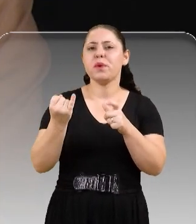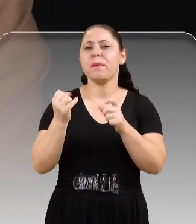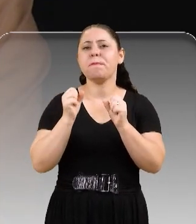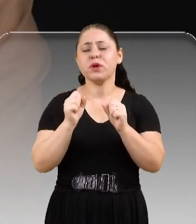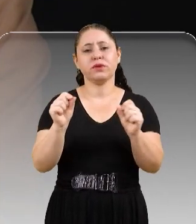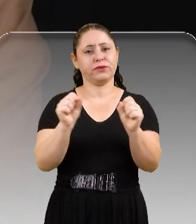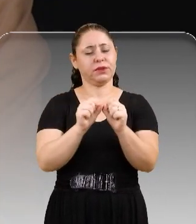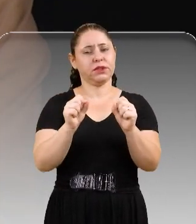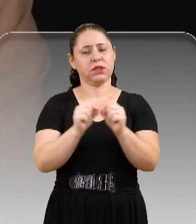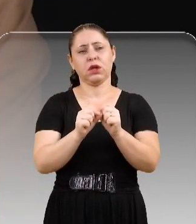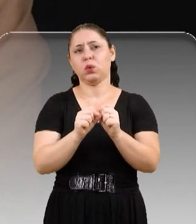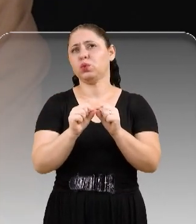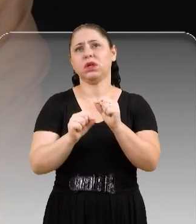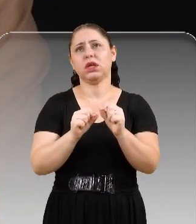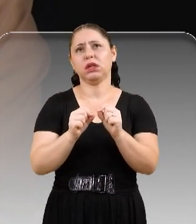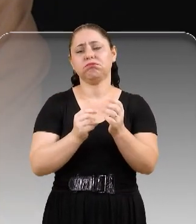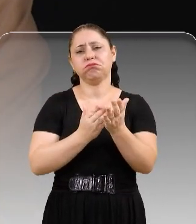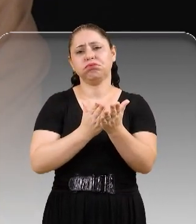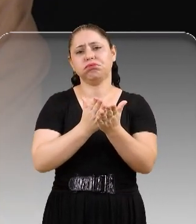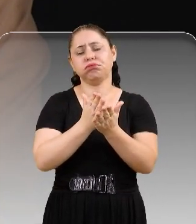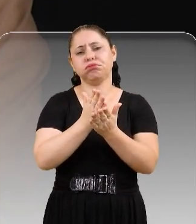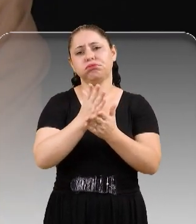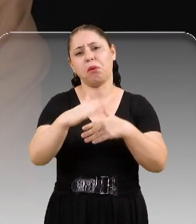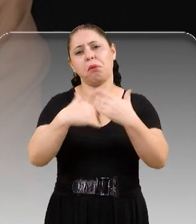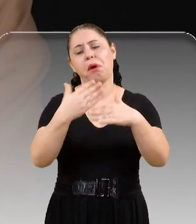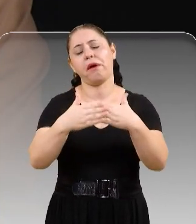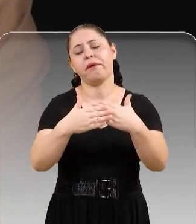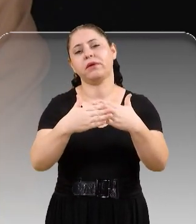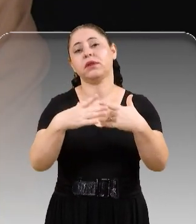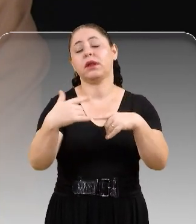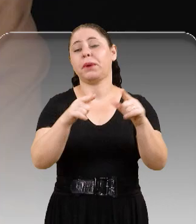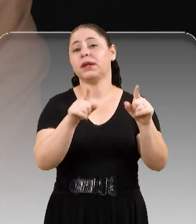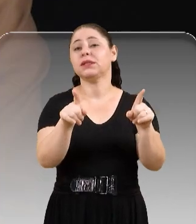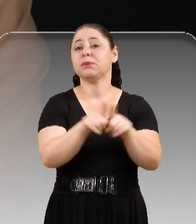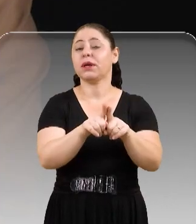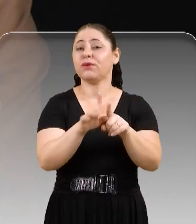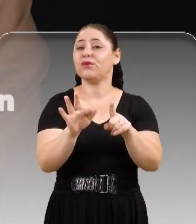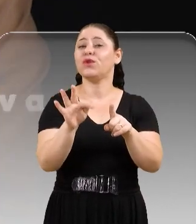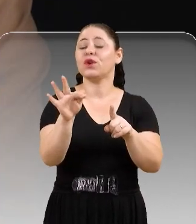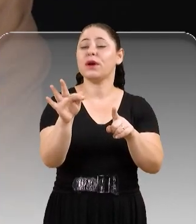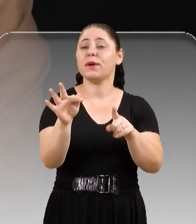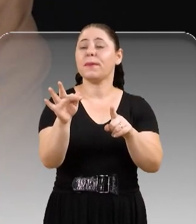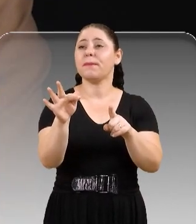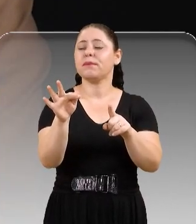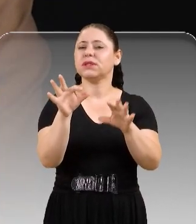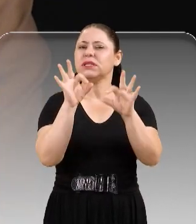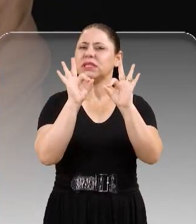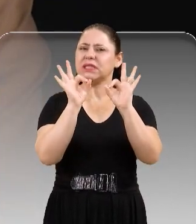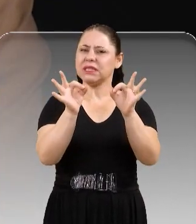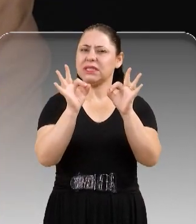fazer, de poder exercer a advocacia e exercer assim com